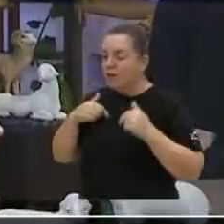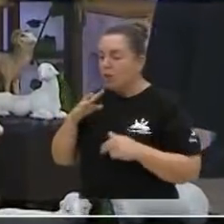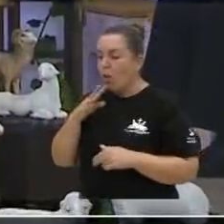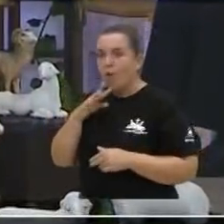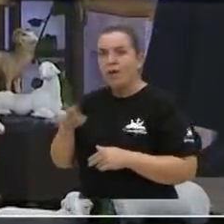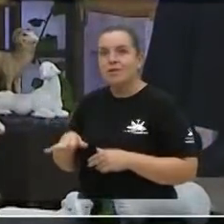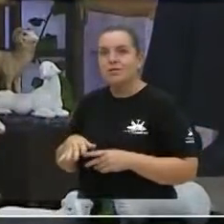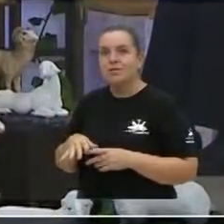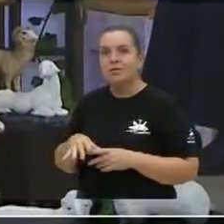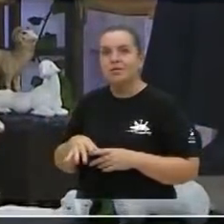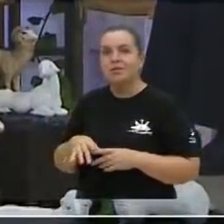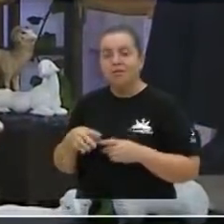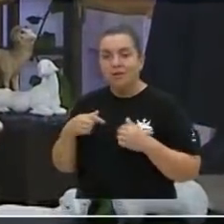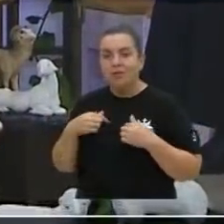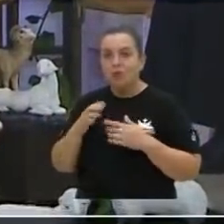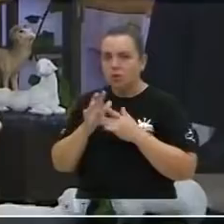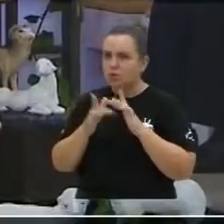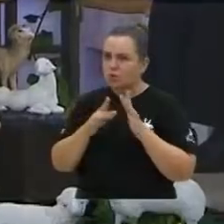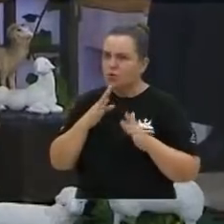lá no final,